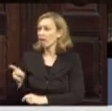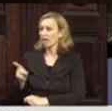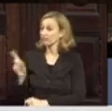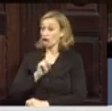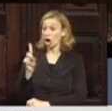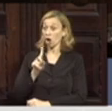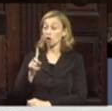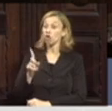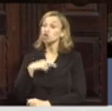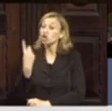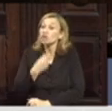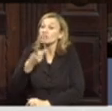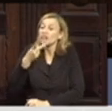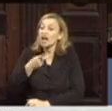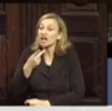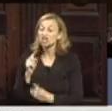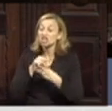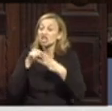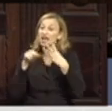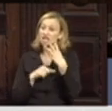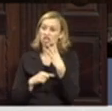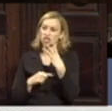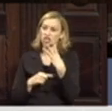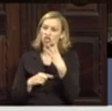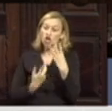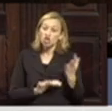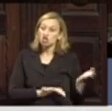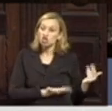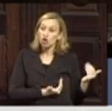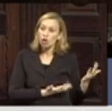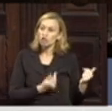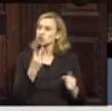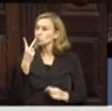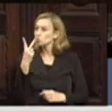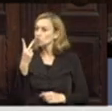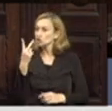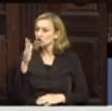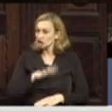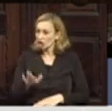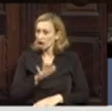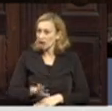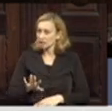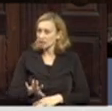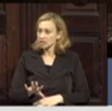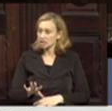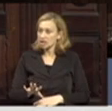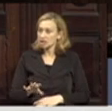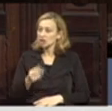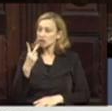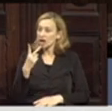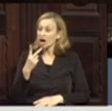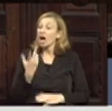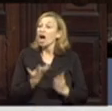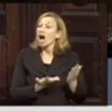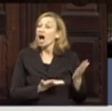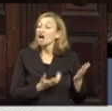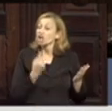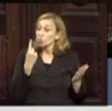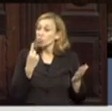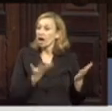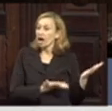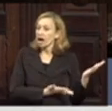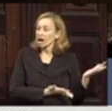O adolescente e uma dessas crianças foram mortos quando estavam se deslocando para uma igreja evangélica. Nós